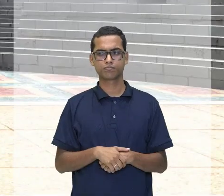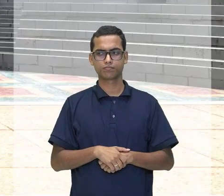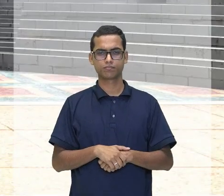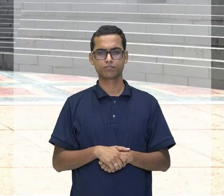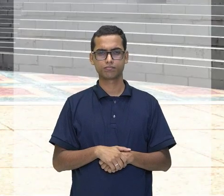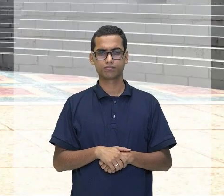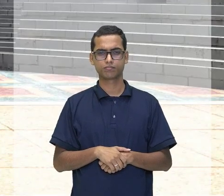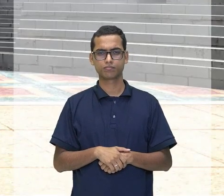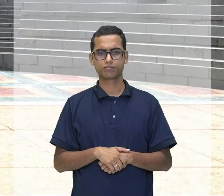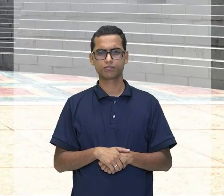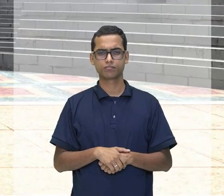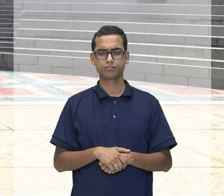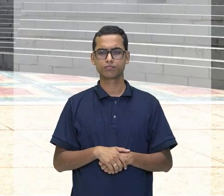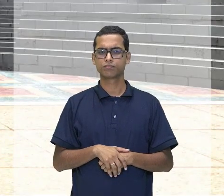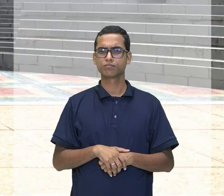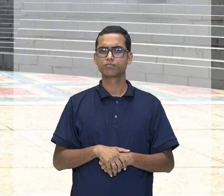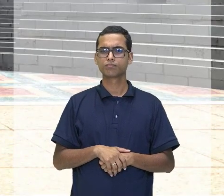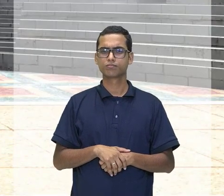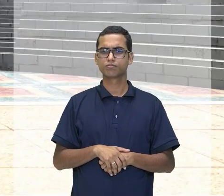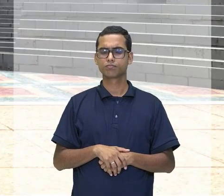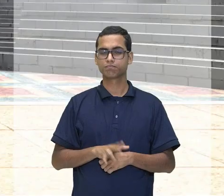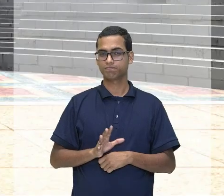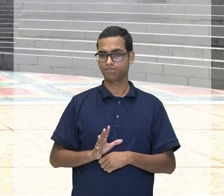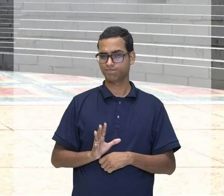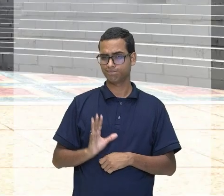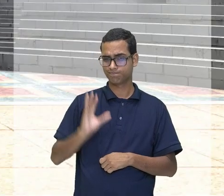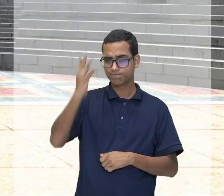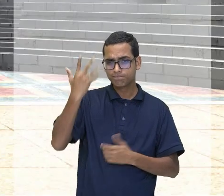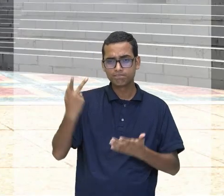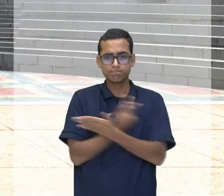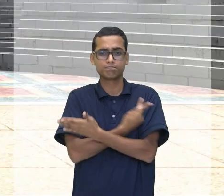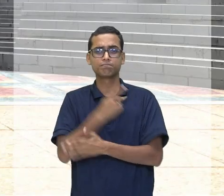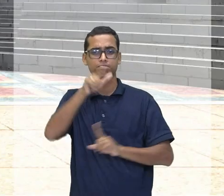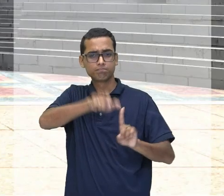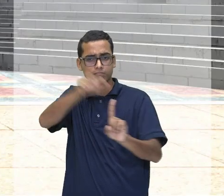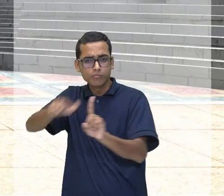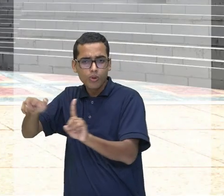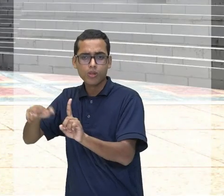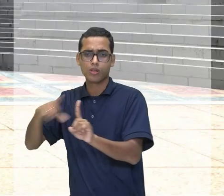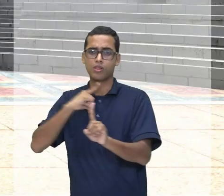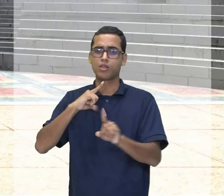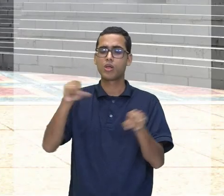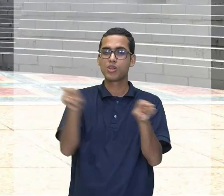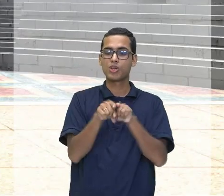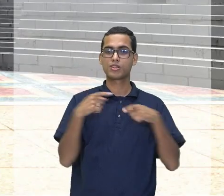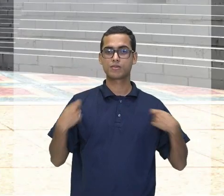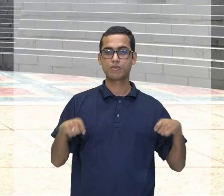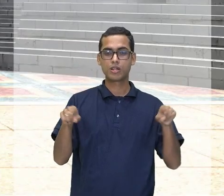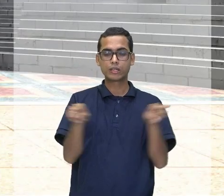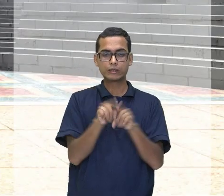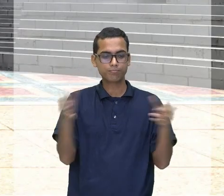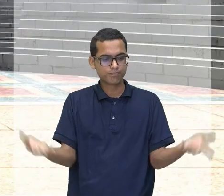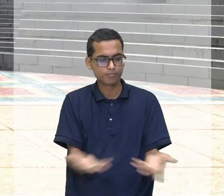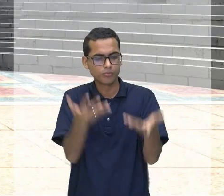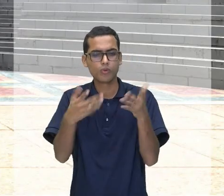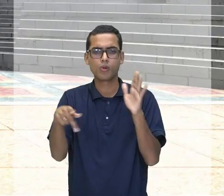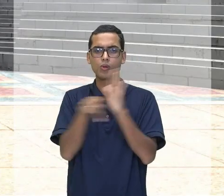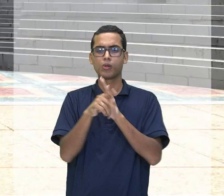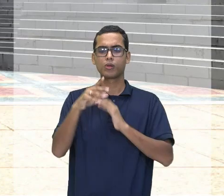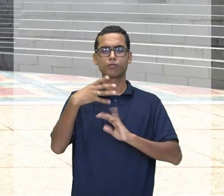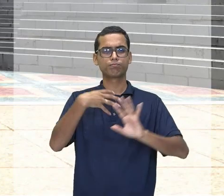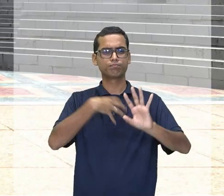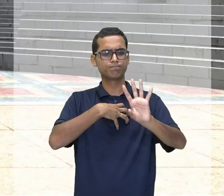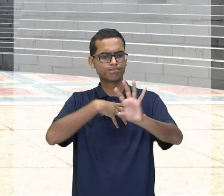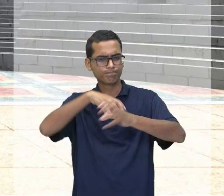esses fatos que vão ser vividos por aqueles personagens, eles precisam despertar a paixão, a